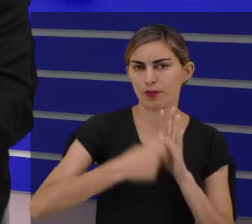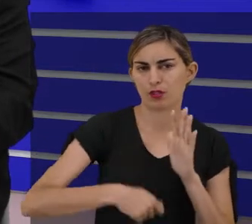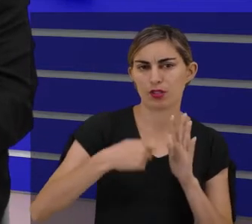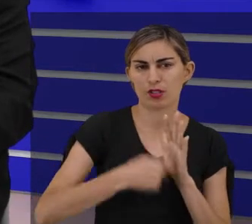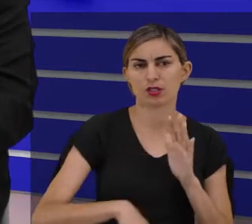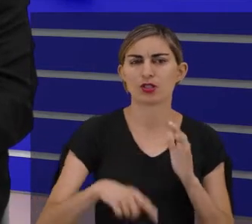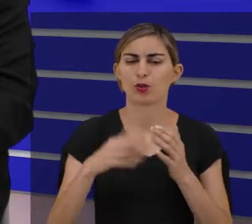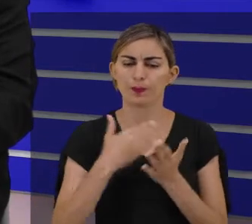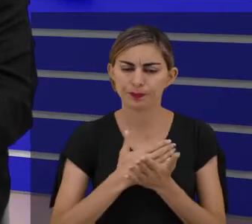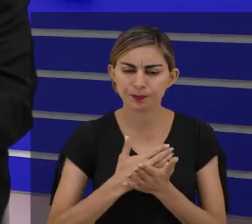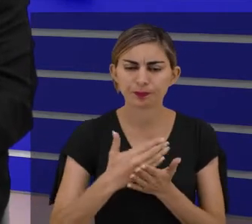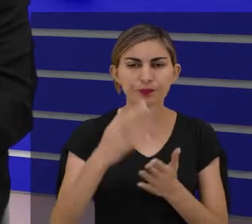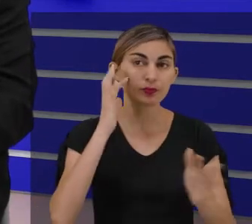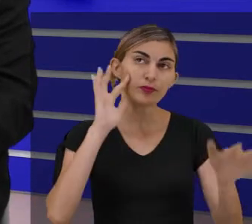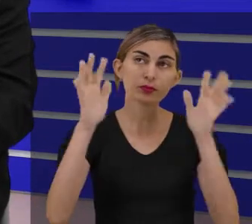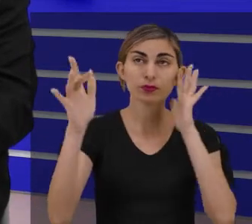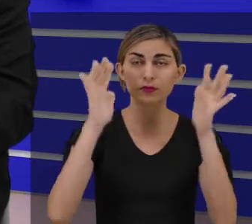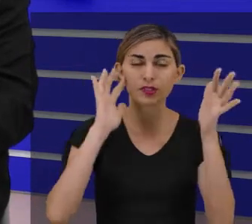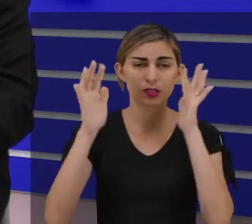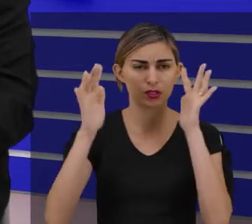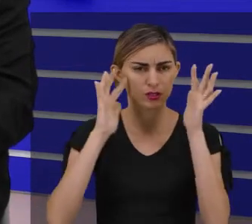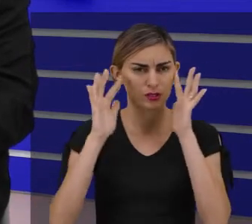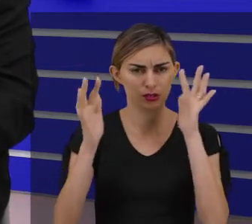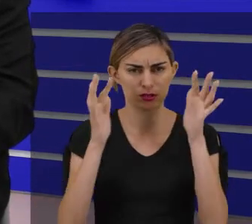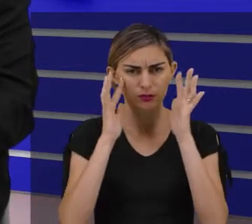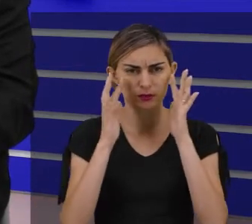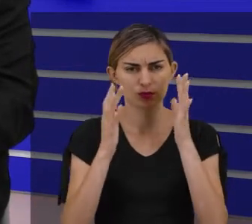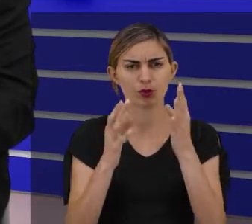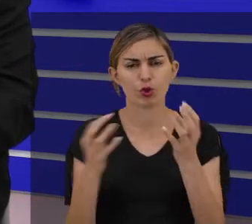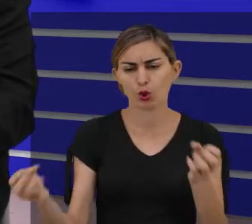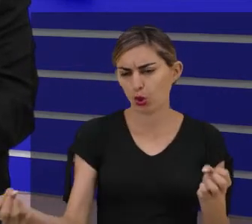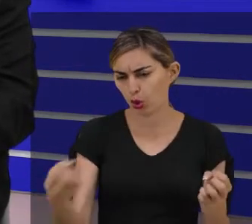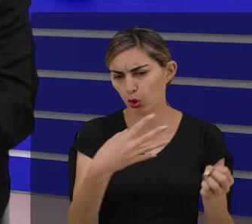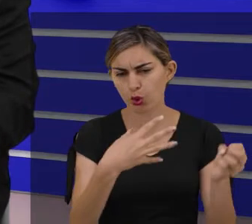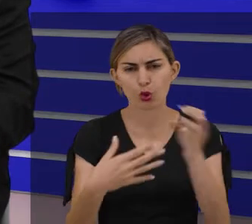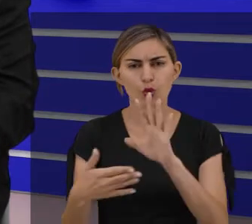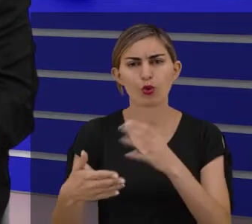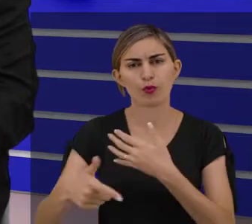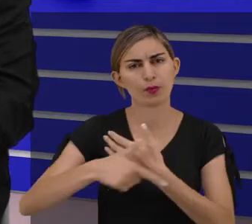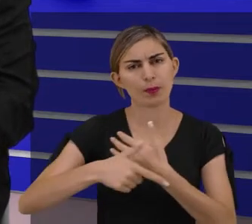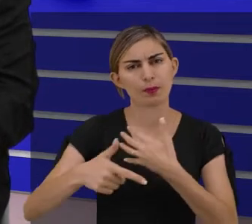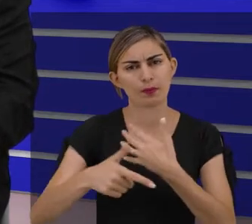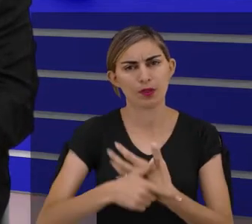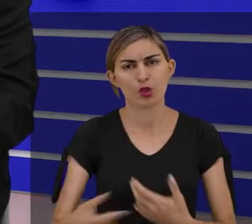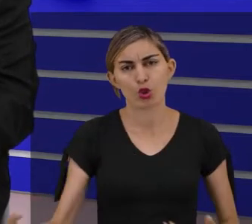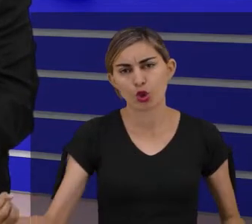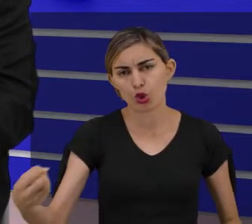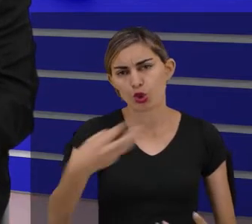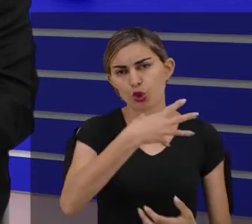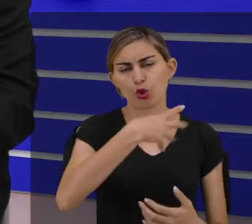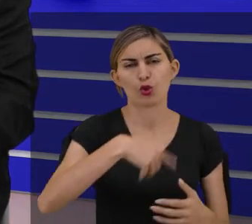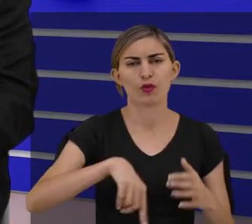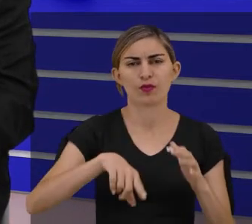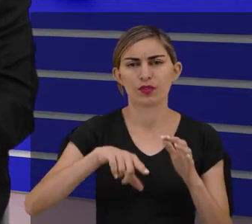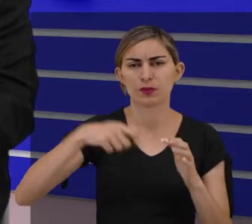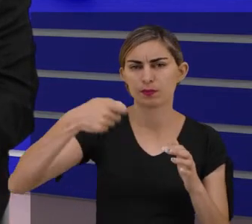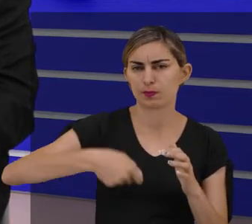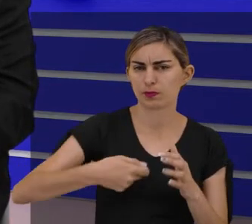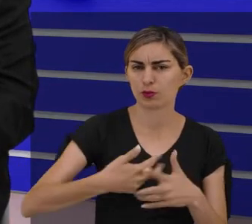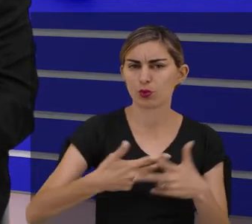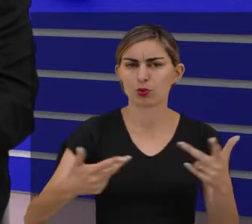provocação, começar a refletir sobre esse novo papel, essa nova expertise